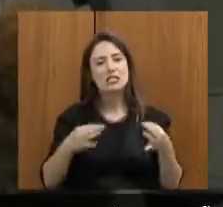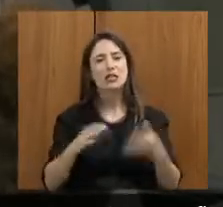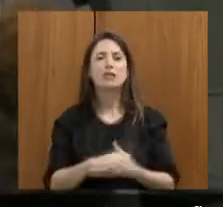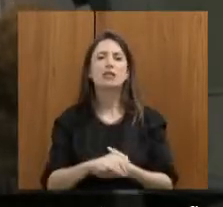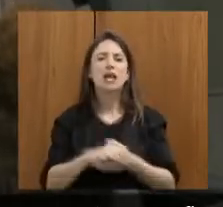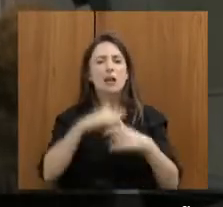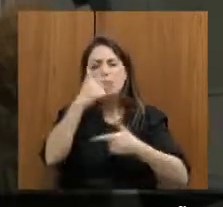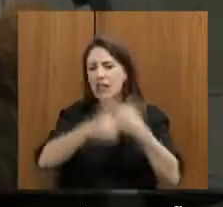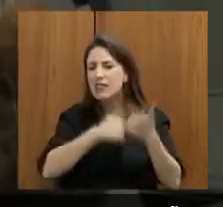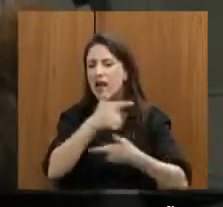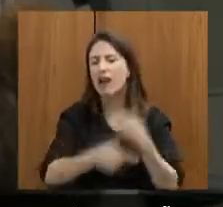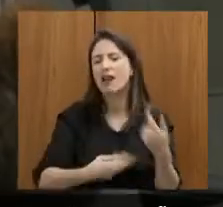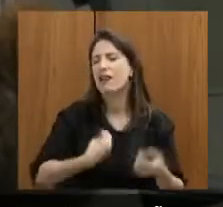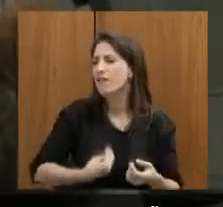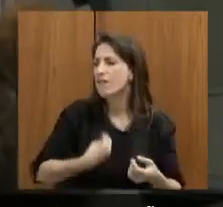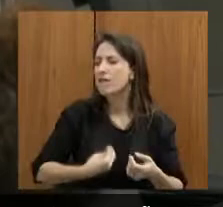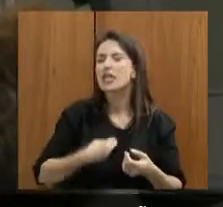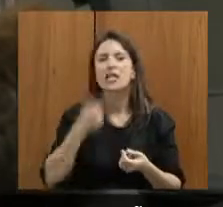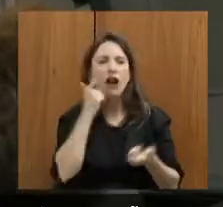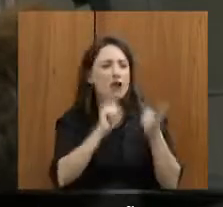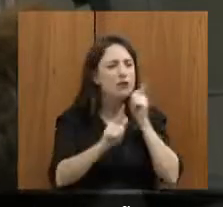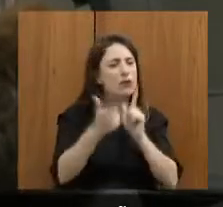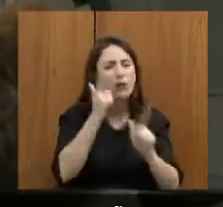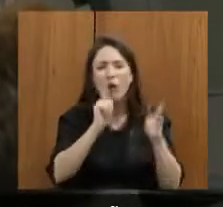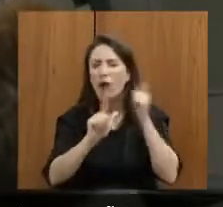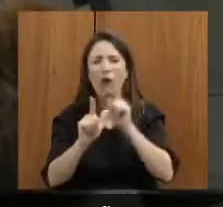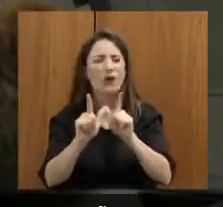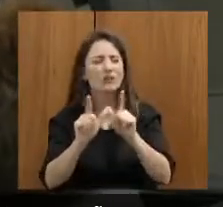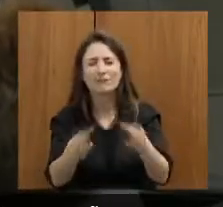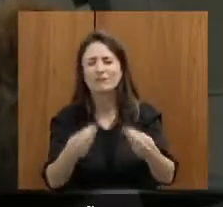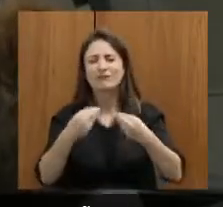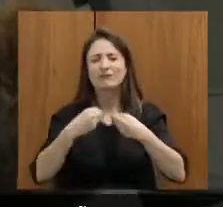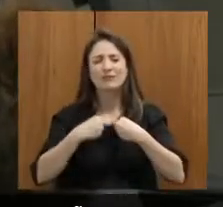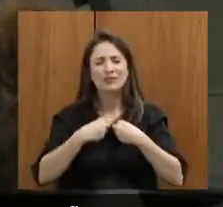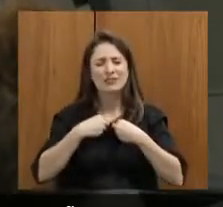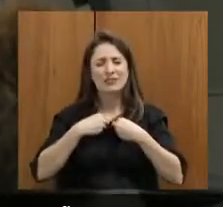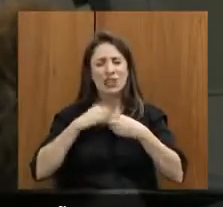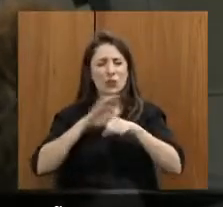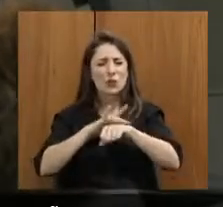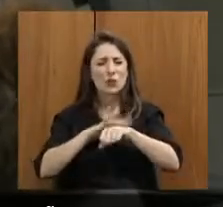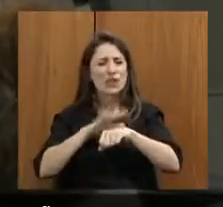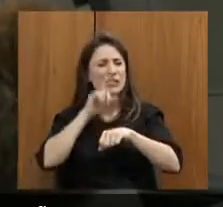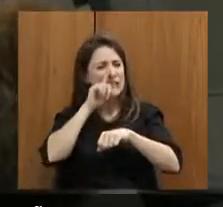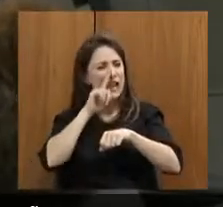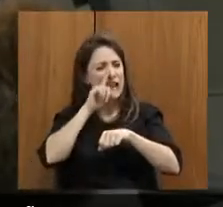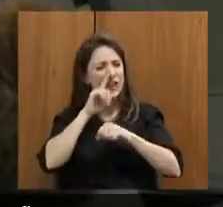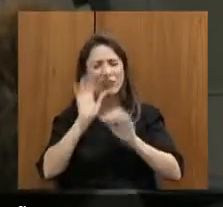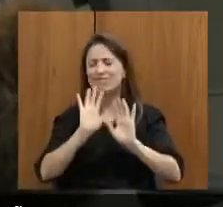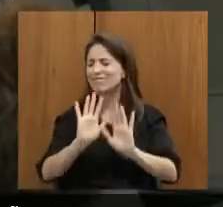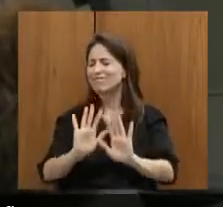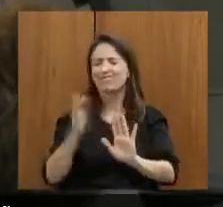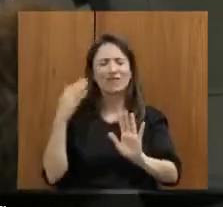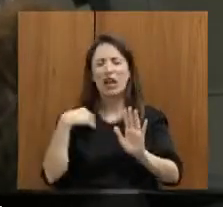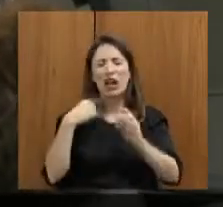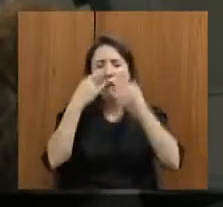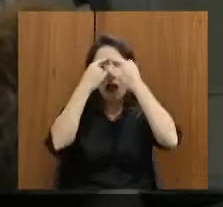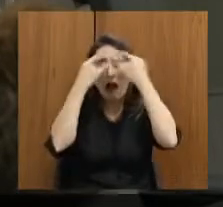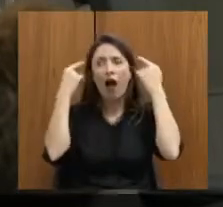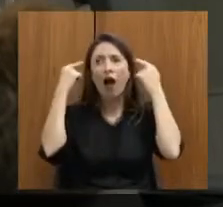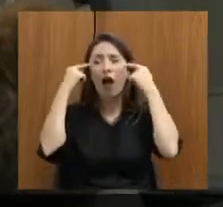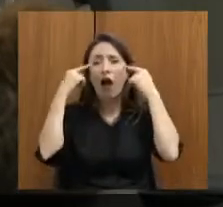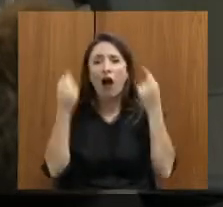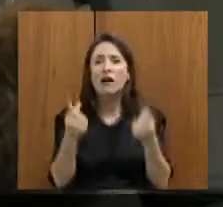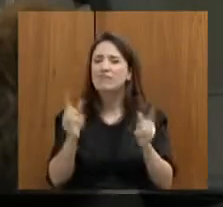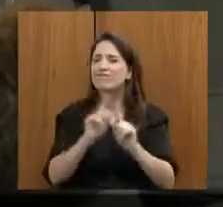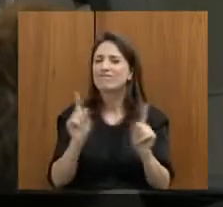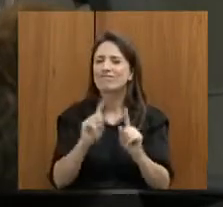vida por tantas coisas que a gente quer conquistar me trouxe uma doença grave eu vi que me afastando e voltando para religião eu